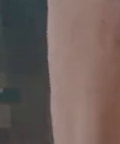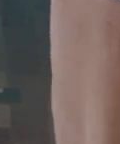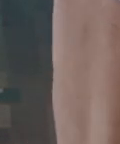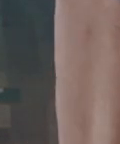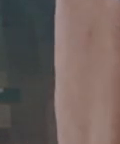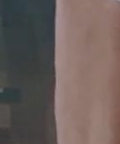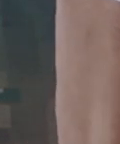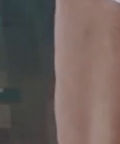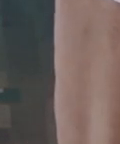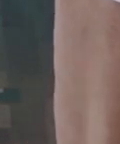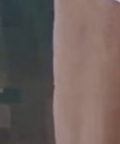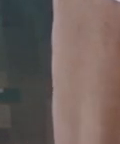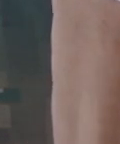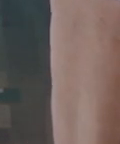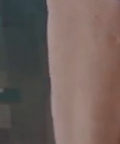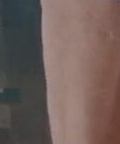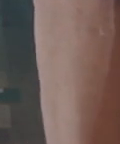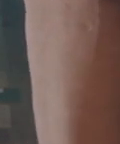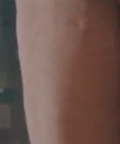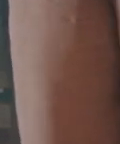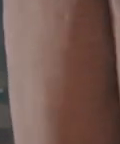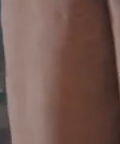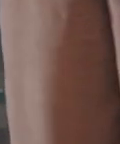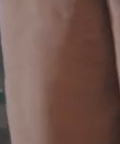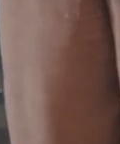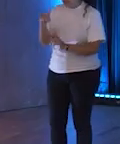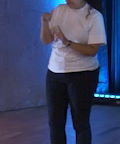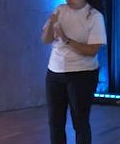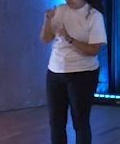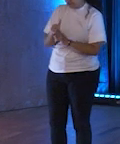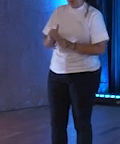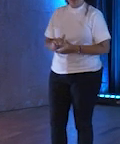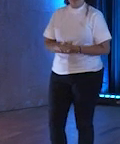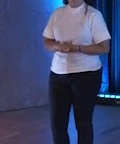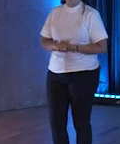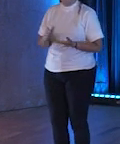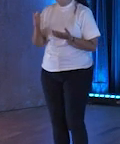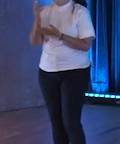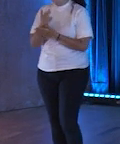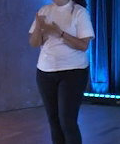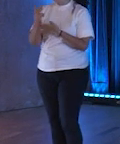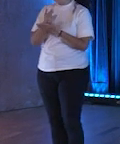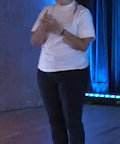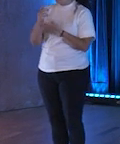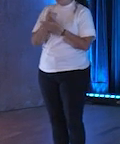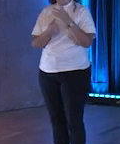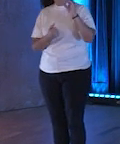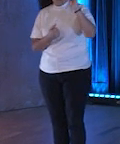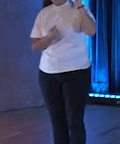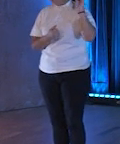os ofícios como marceneiros, carpinteiros e ferreiros. A gravura Acampamento Noturno